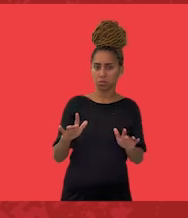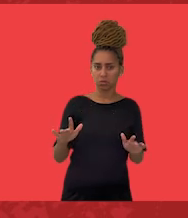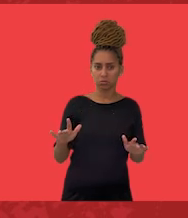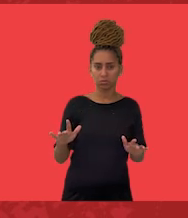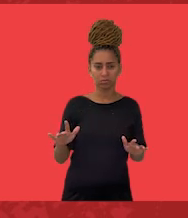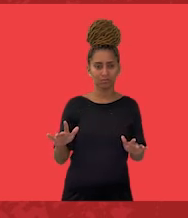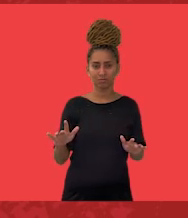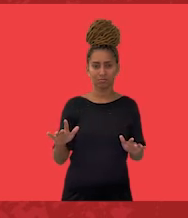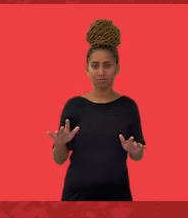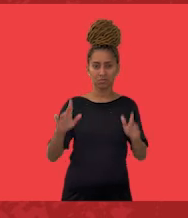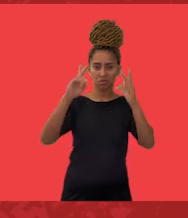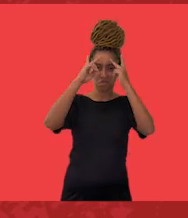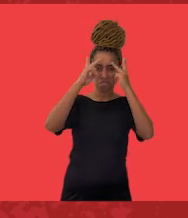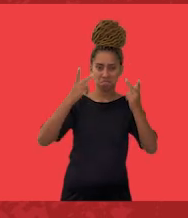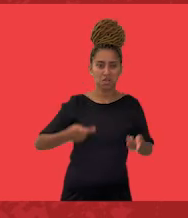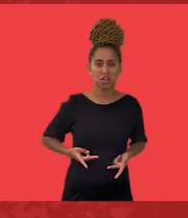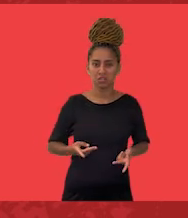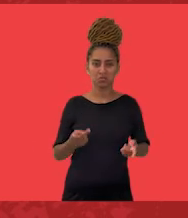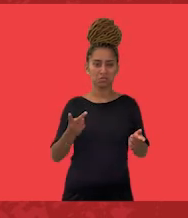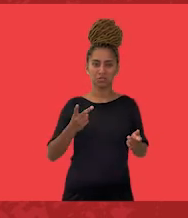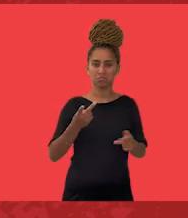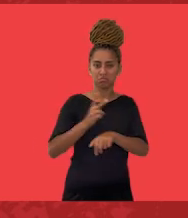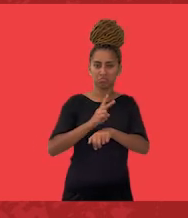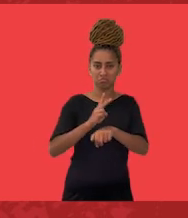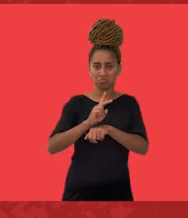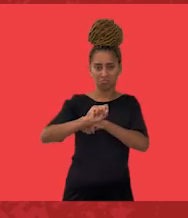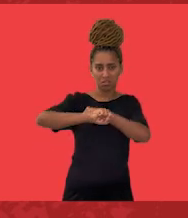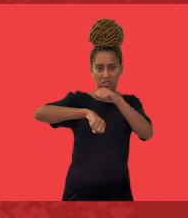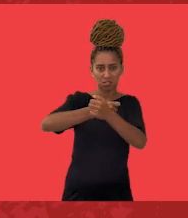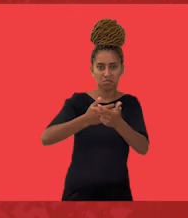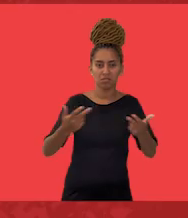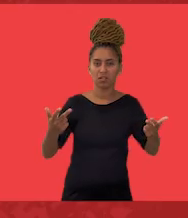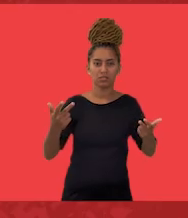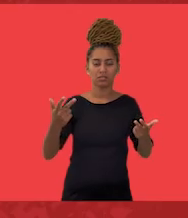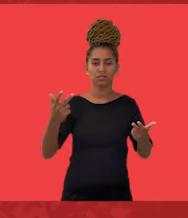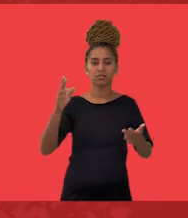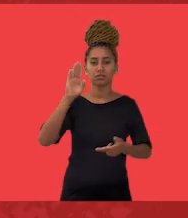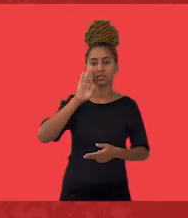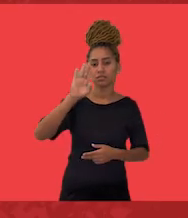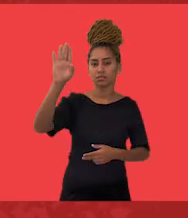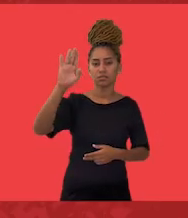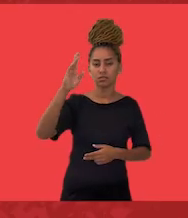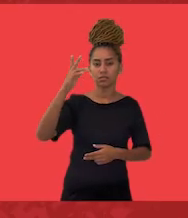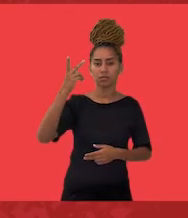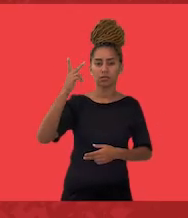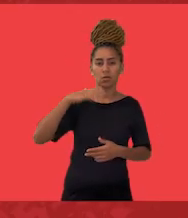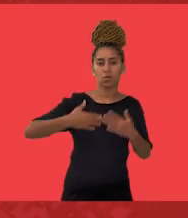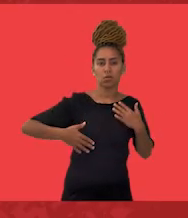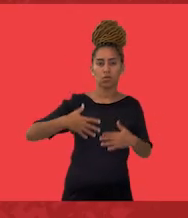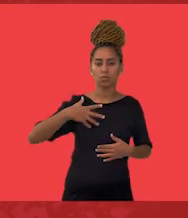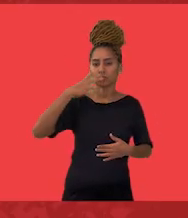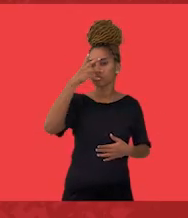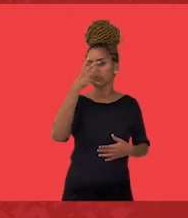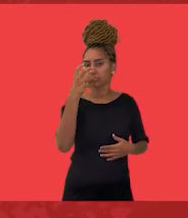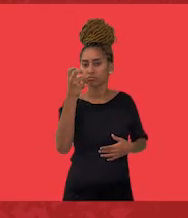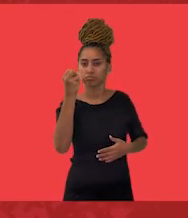A lua, imenso refletor, não mais revela paixão de quem dança como em